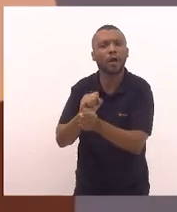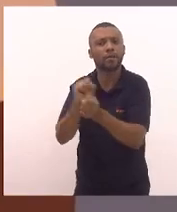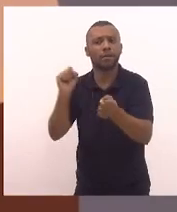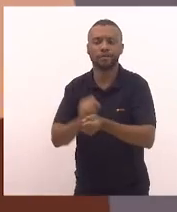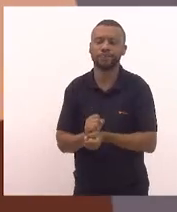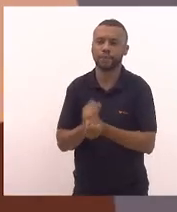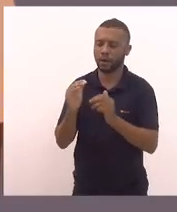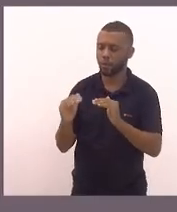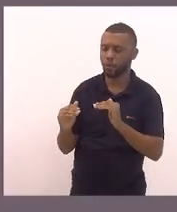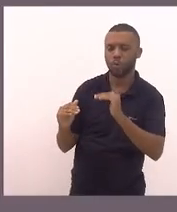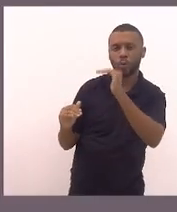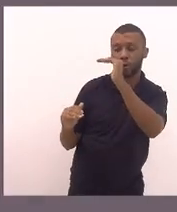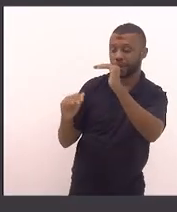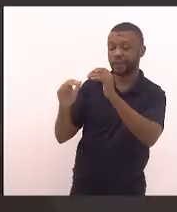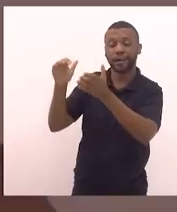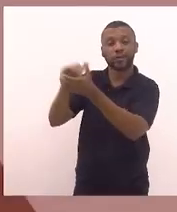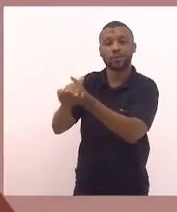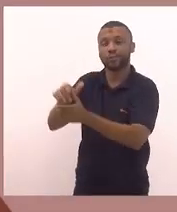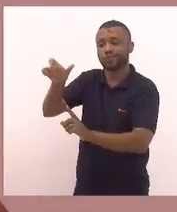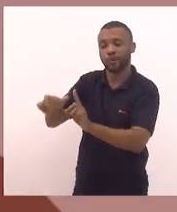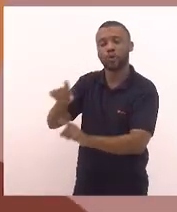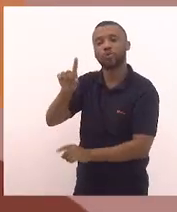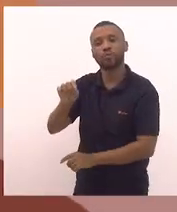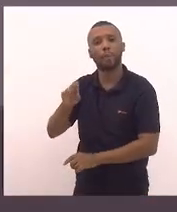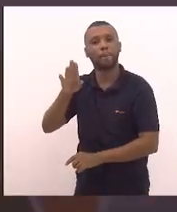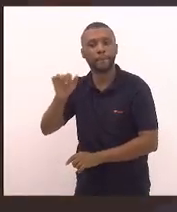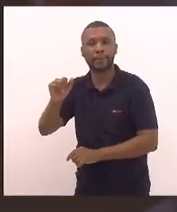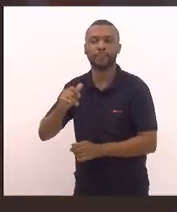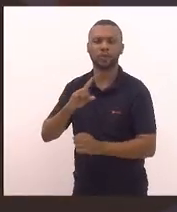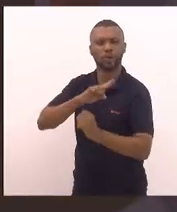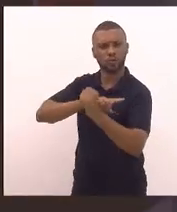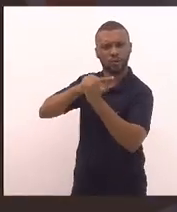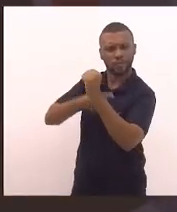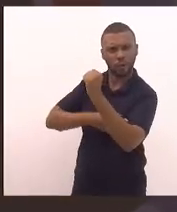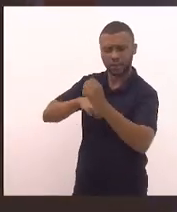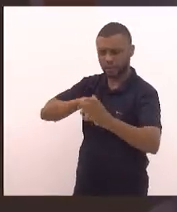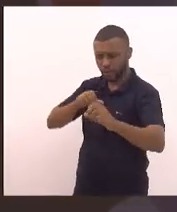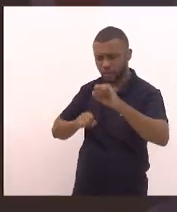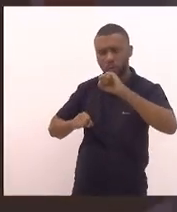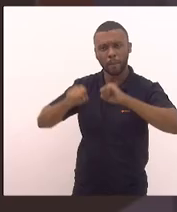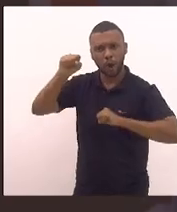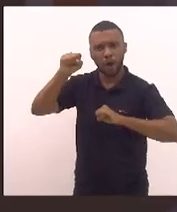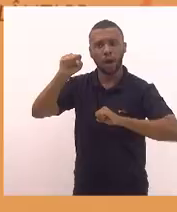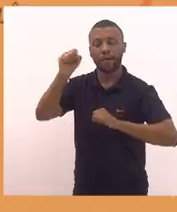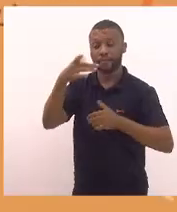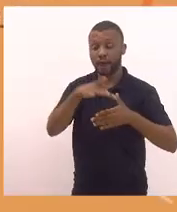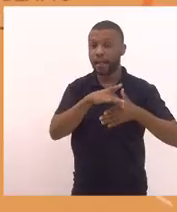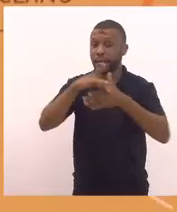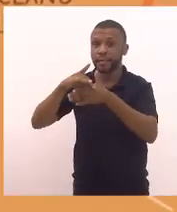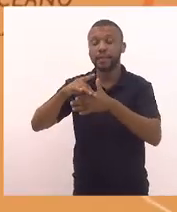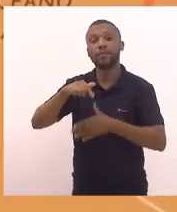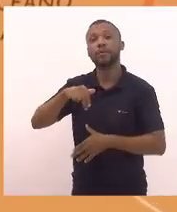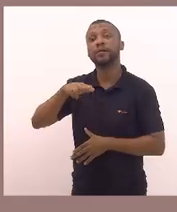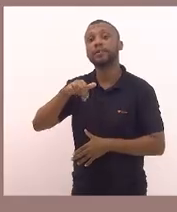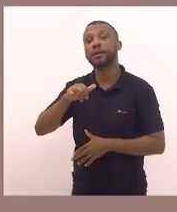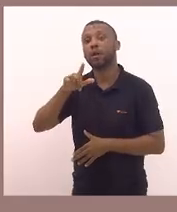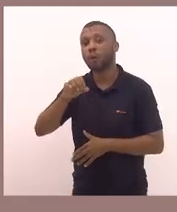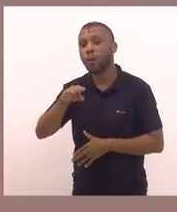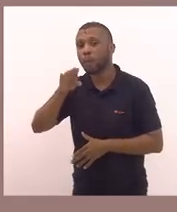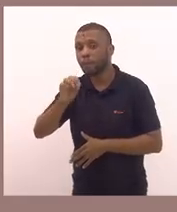se casou com um Zumbi. E por sua força e coragem, se tornou a líder do Quilombo dos Palmares, lá na Serra da